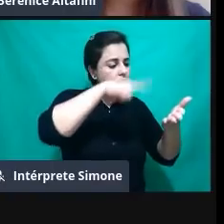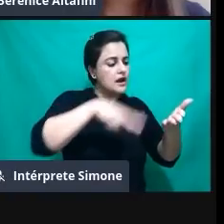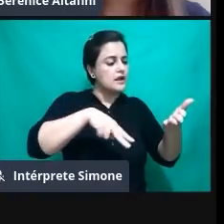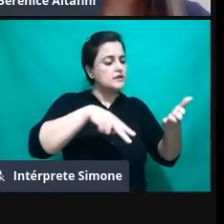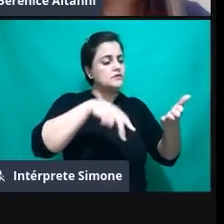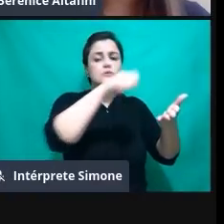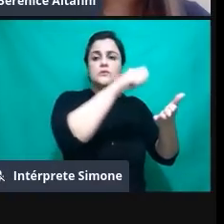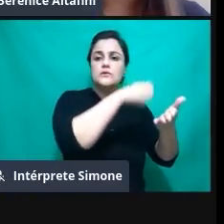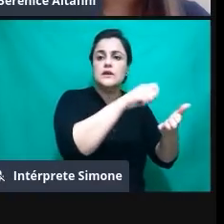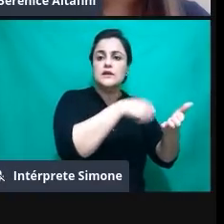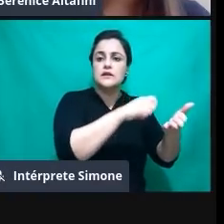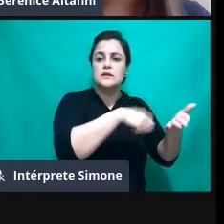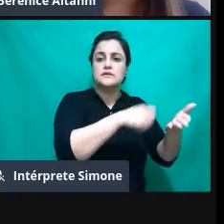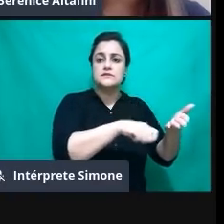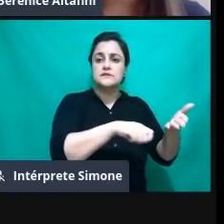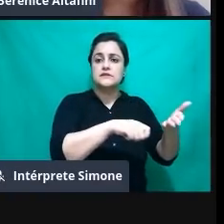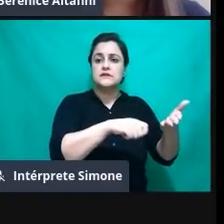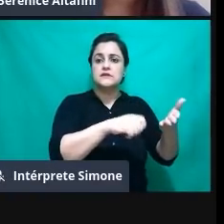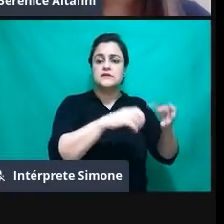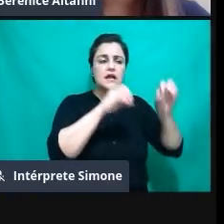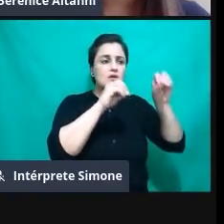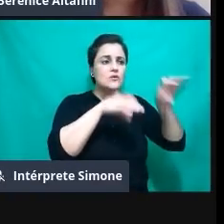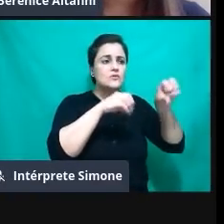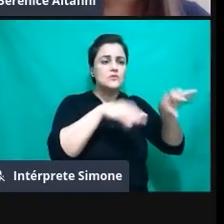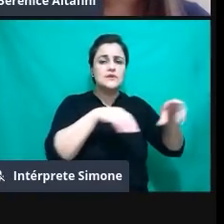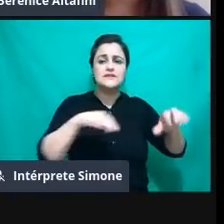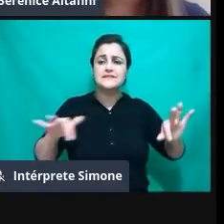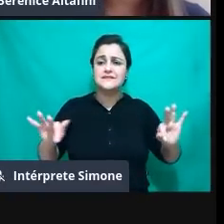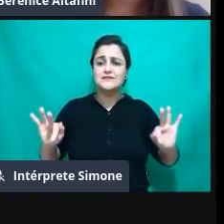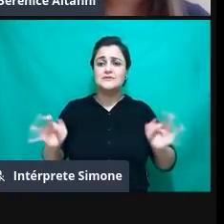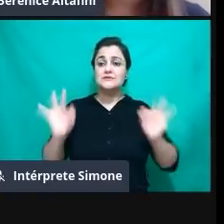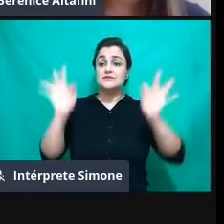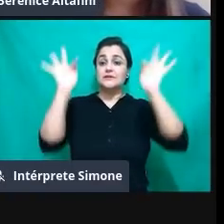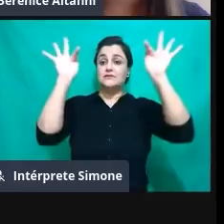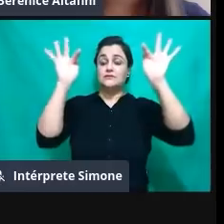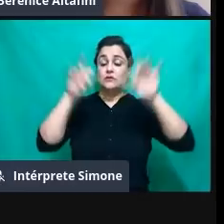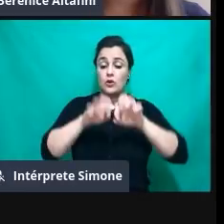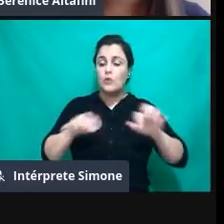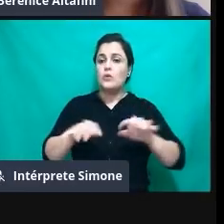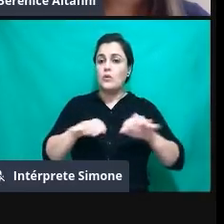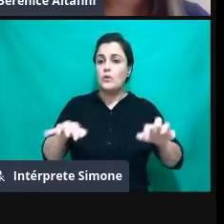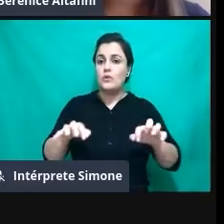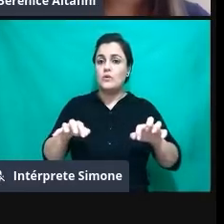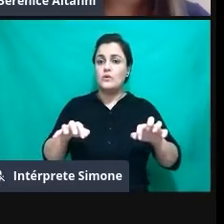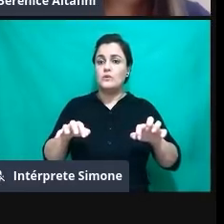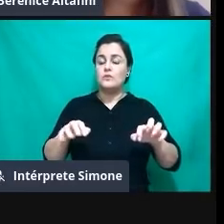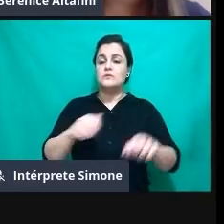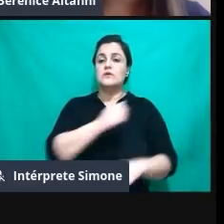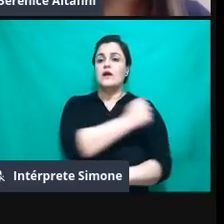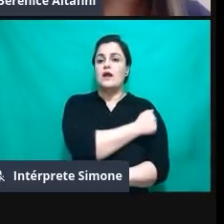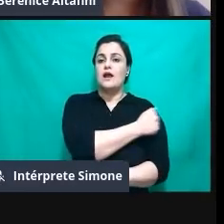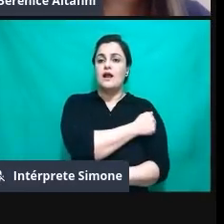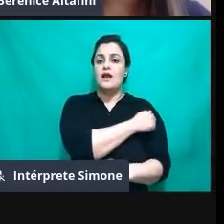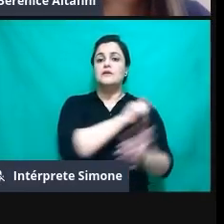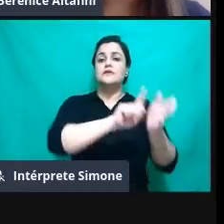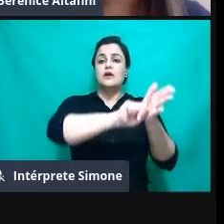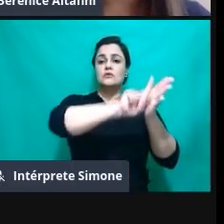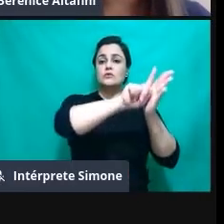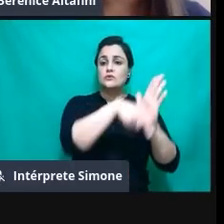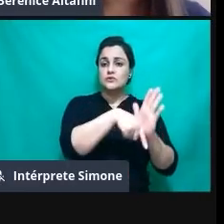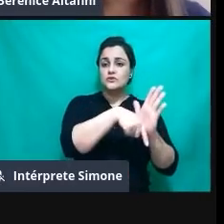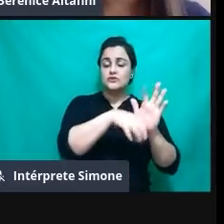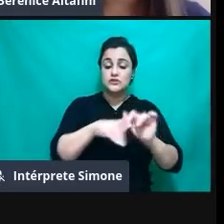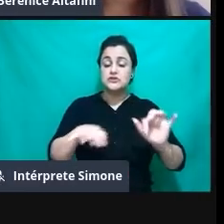a educação digital, porque, como eu disse para vocês, nós temos essa questão aí dos gêneros digitais, né, e